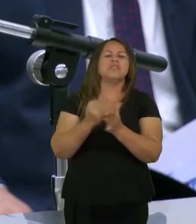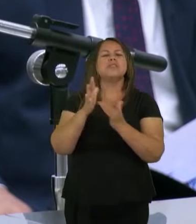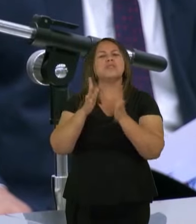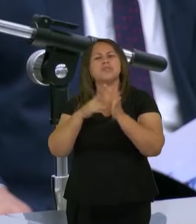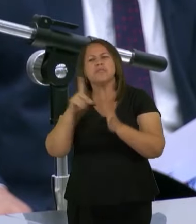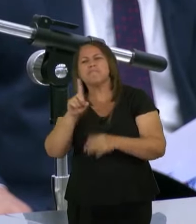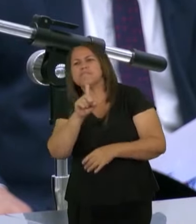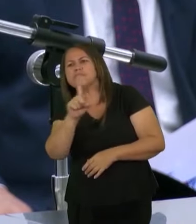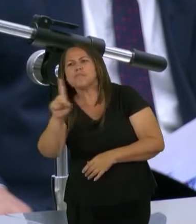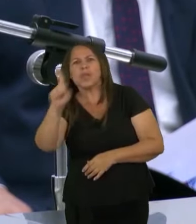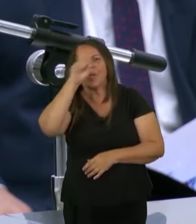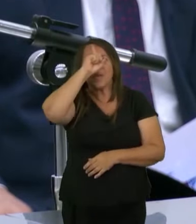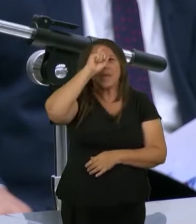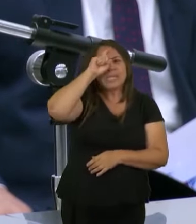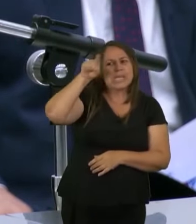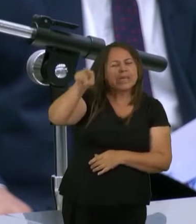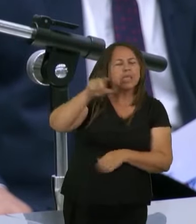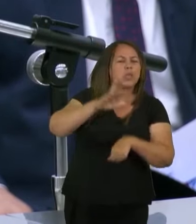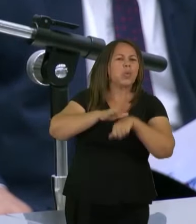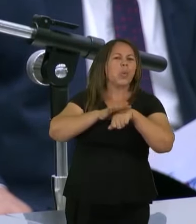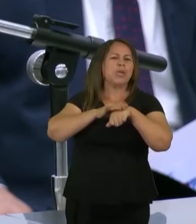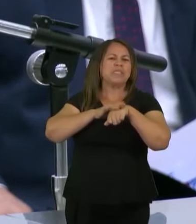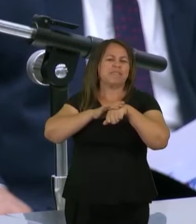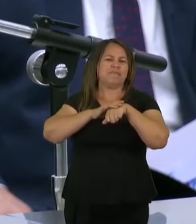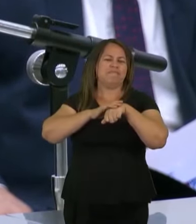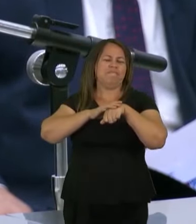hospital visitar aquele parente.